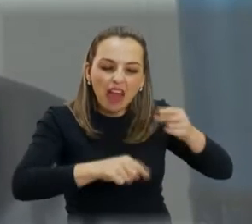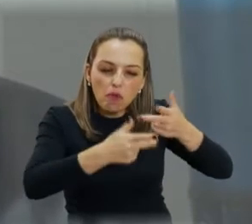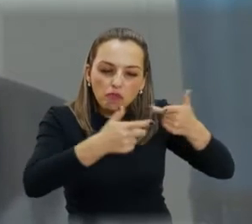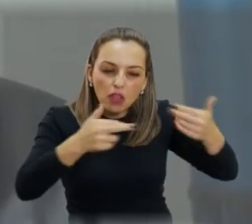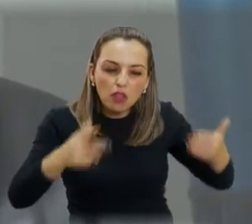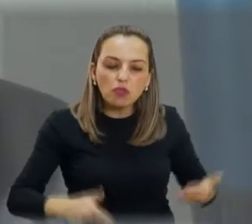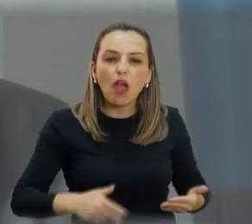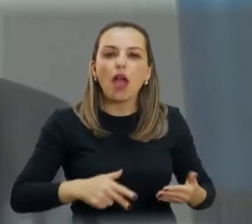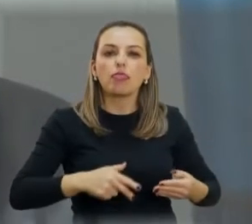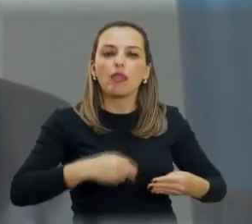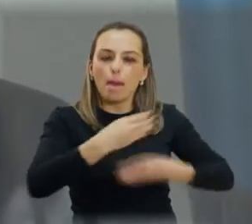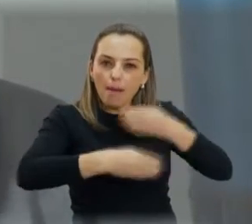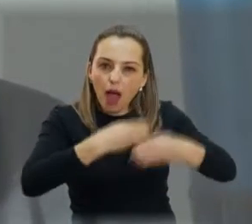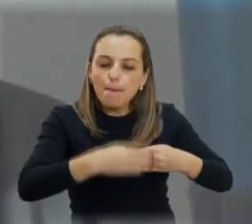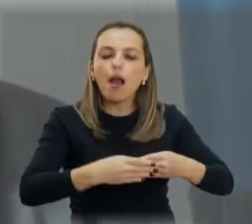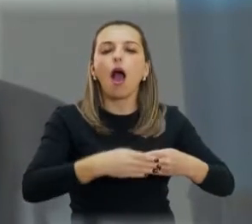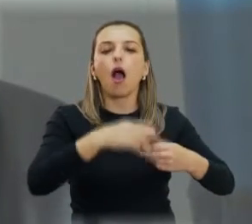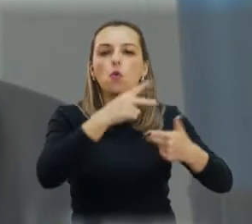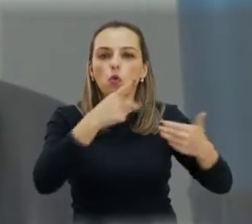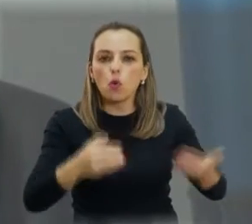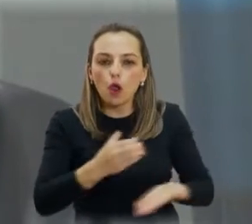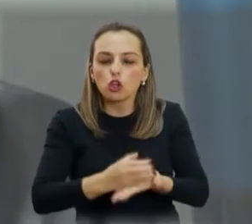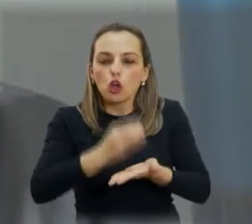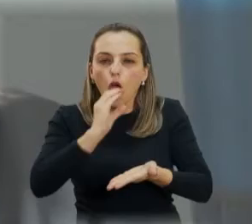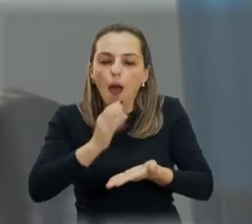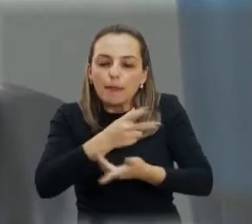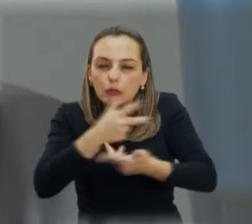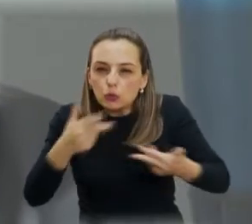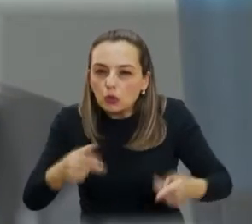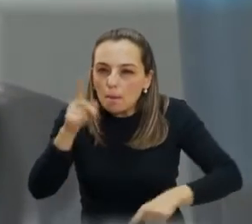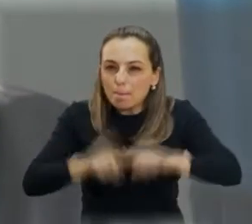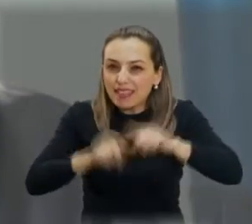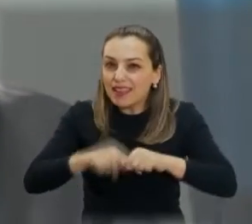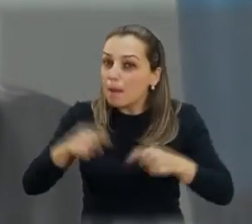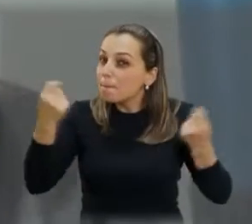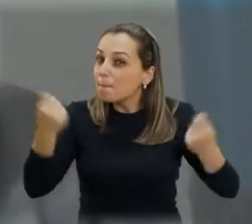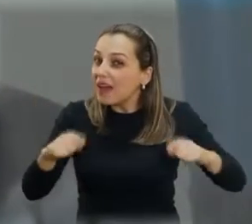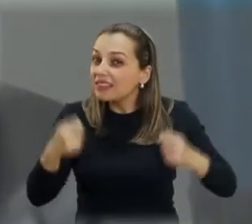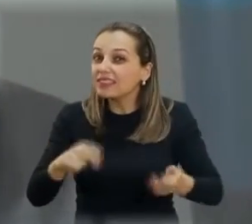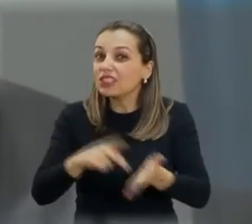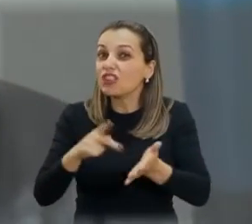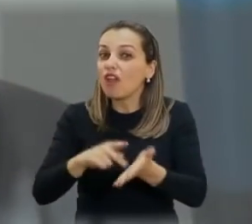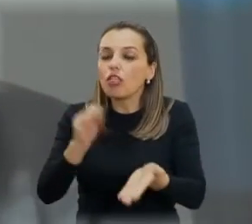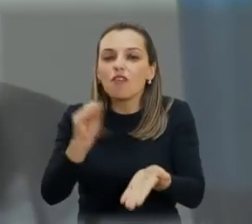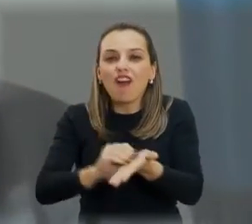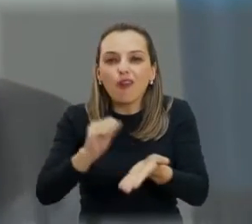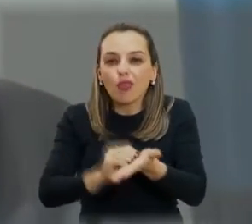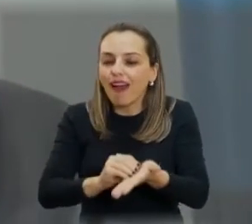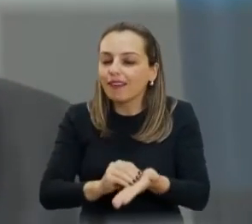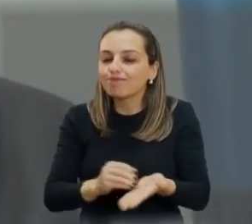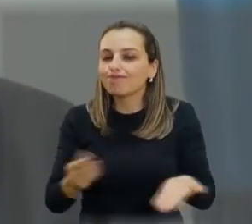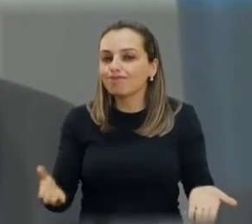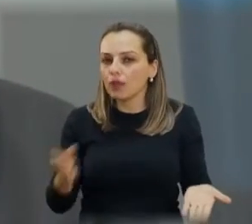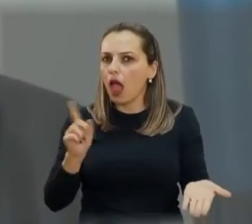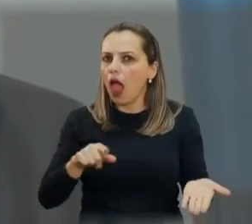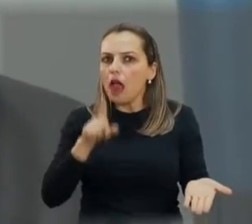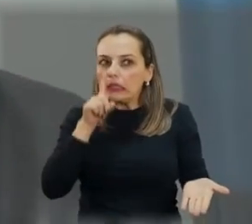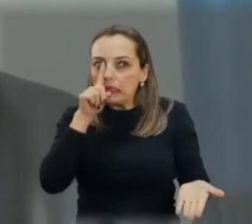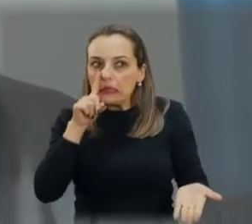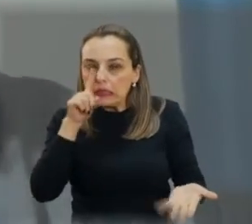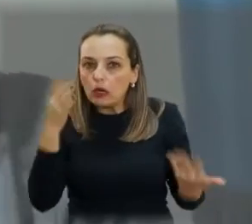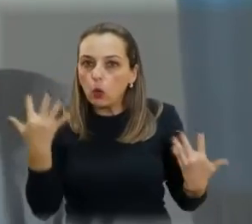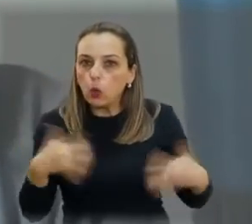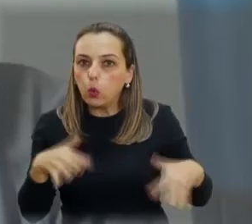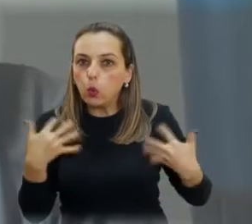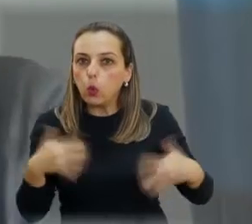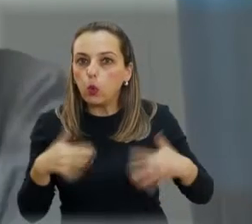papel higiênico, copos e outros materiais de extrema necessidade. Pois bem, entendo isso como muito grave.